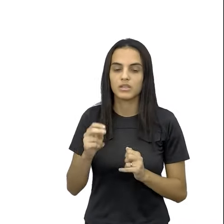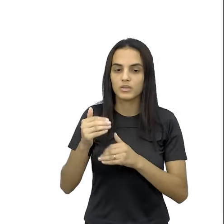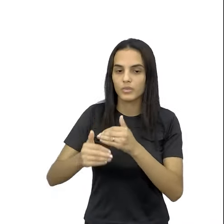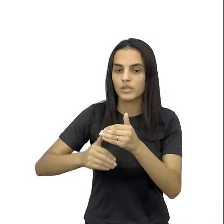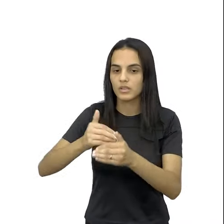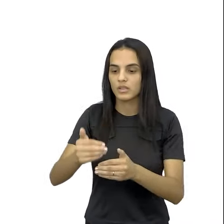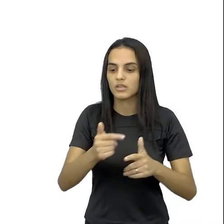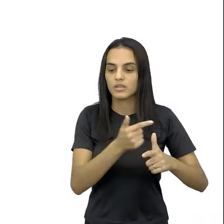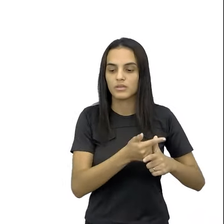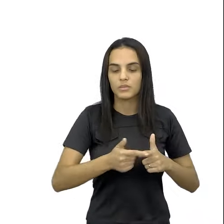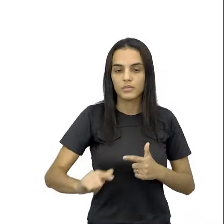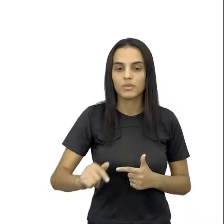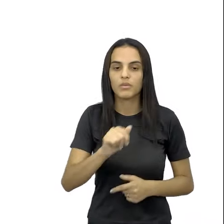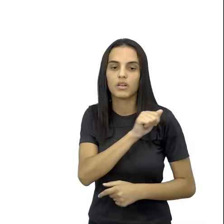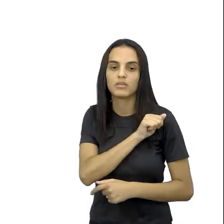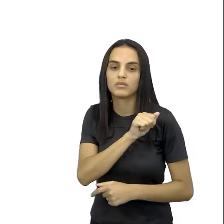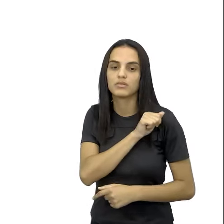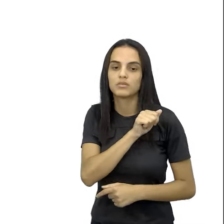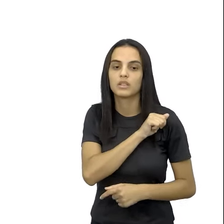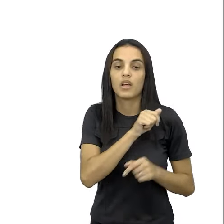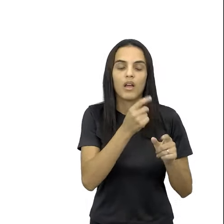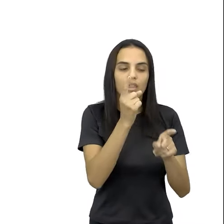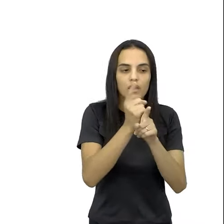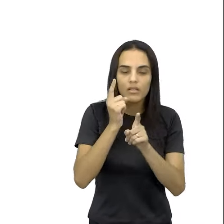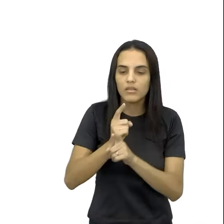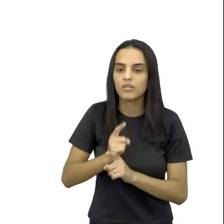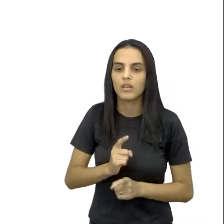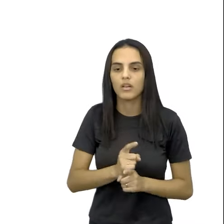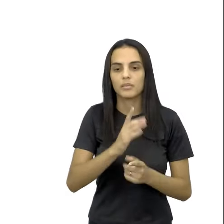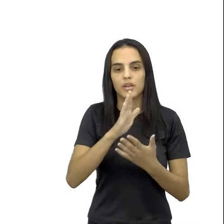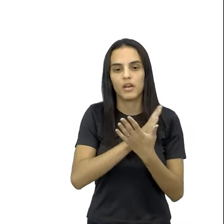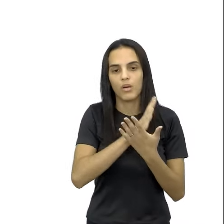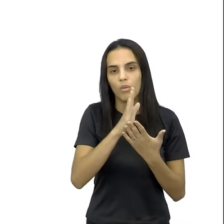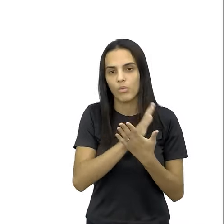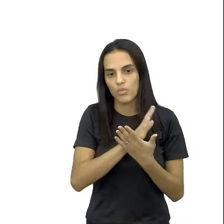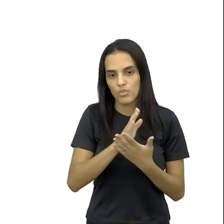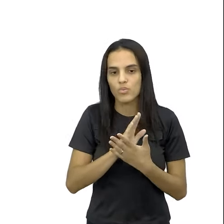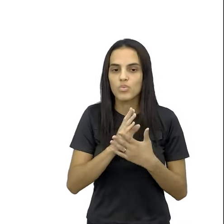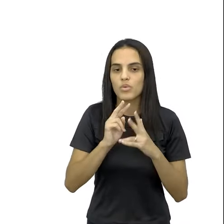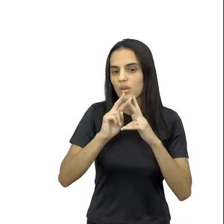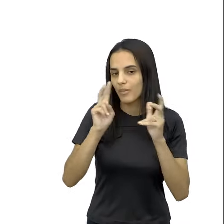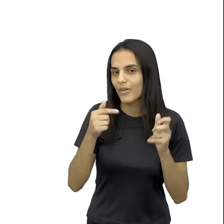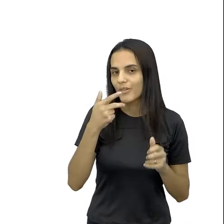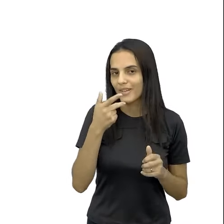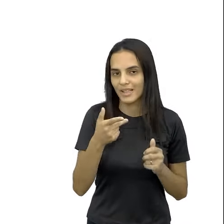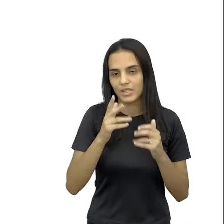múltiplos, o estudante descobre alguns critérios, né? Eu até sinalizei essa